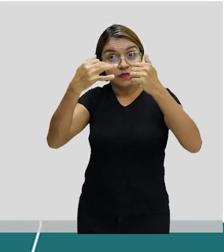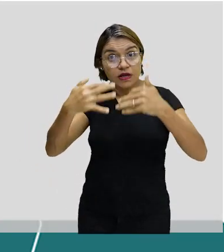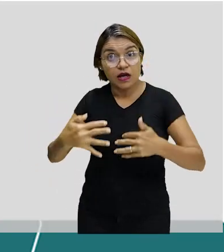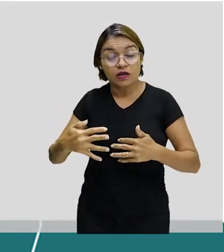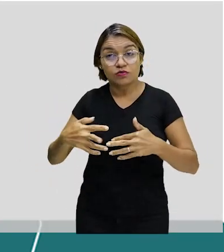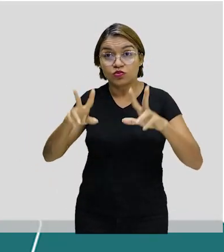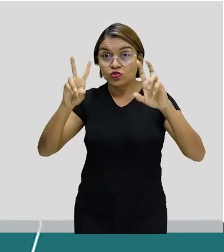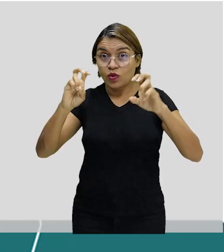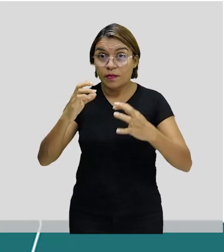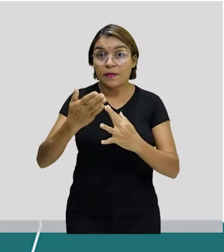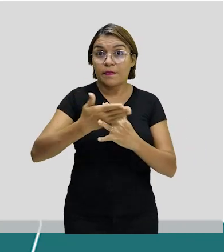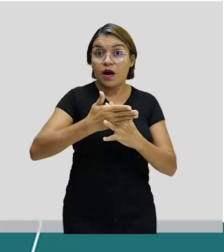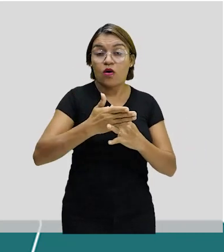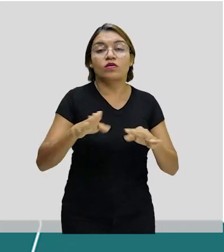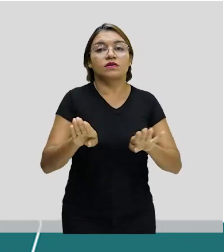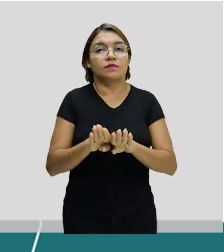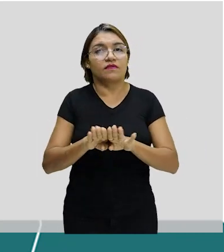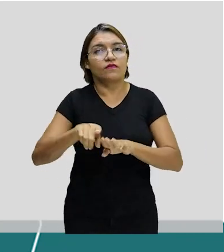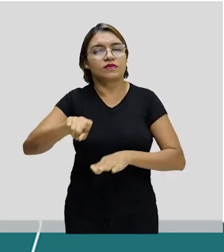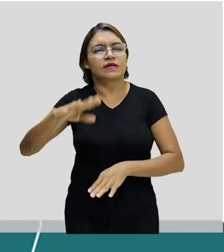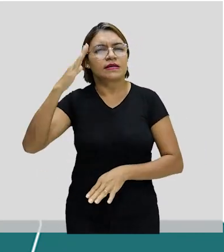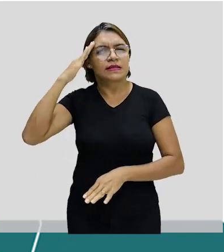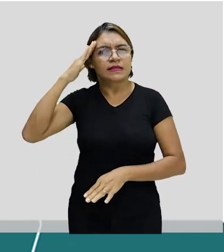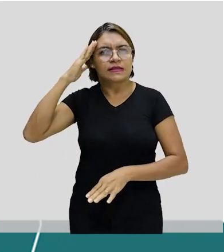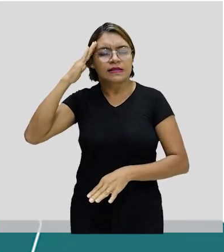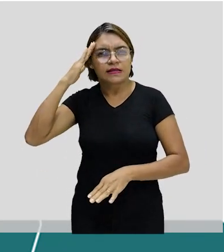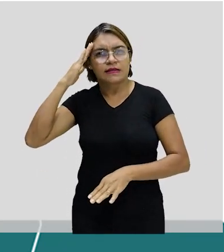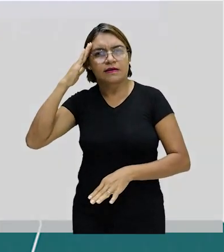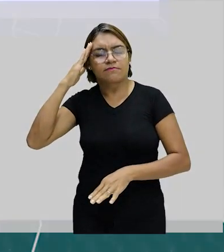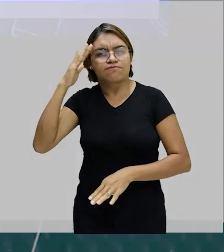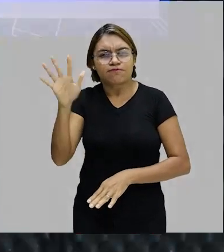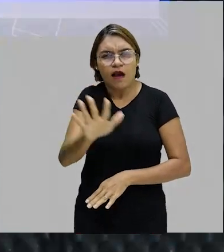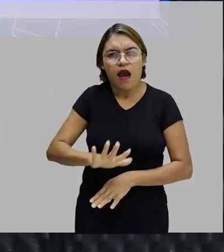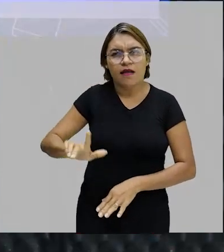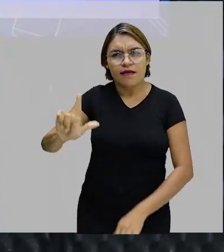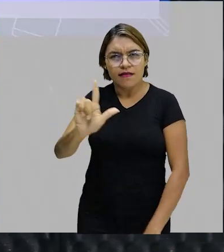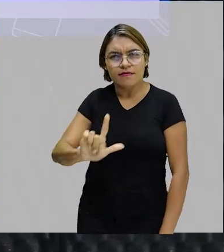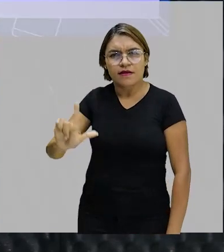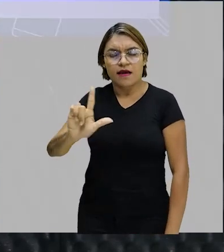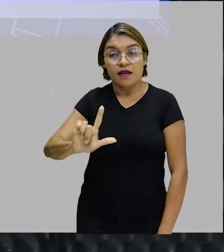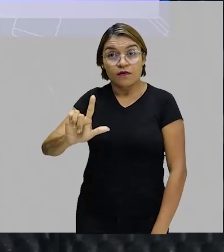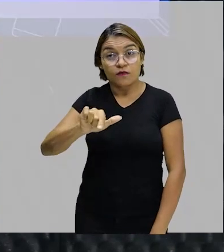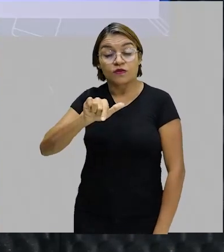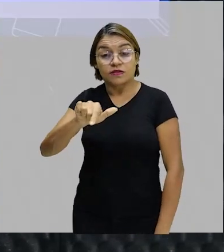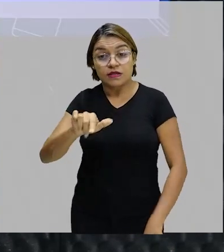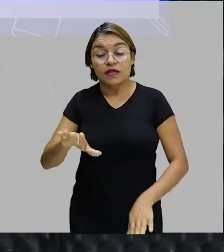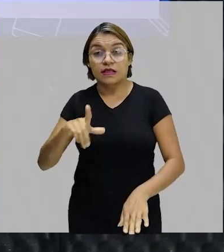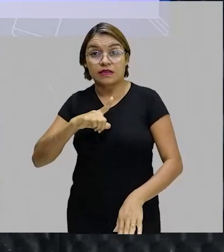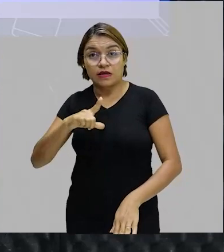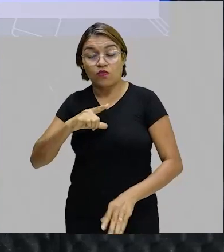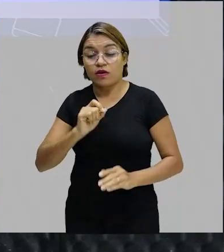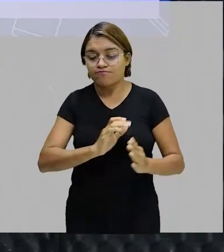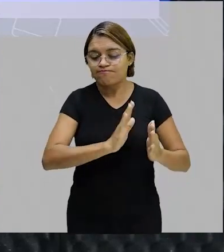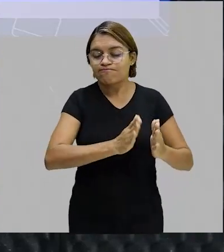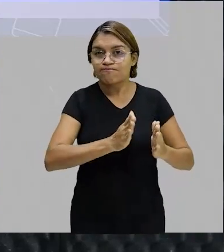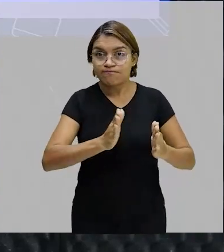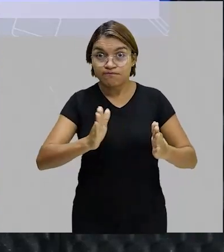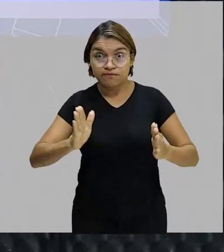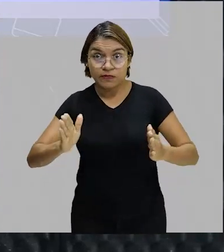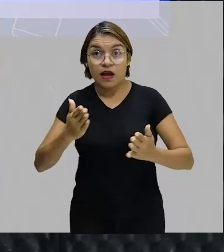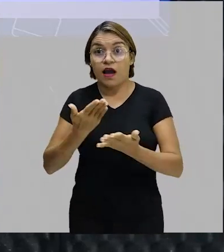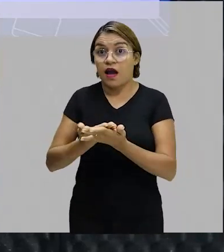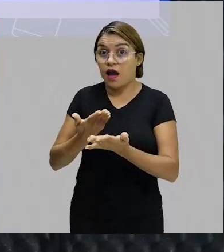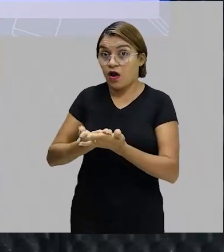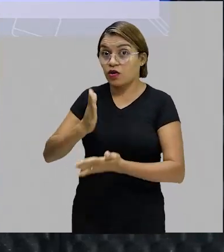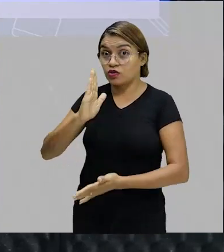vocês compreendam melhor esses movimentos literários, é bom que vocês peguem toda essa sequência das aulas que